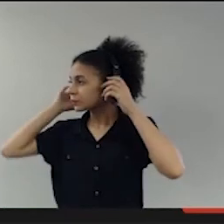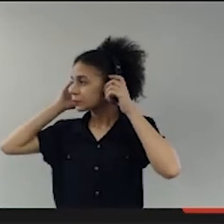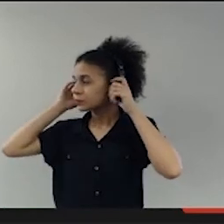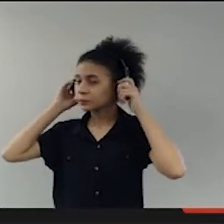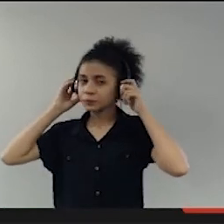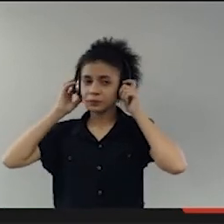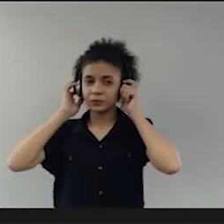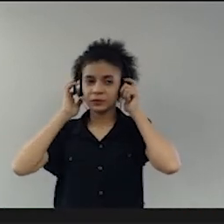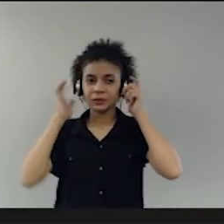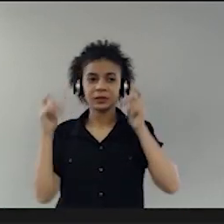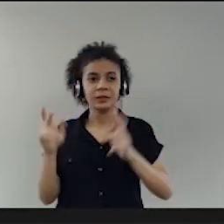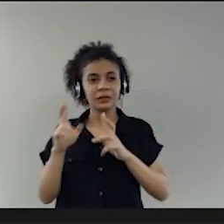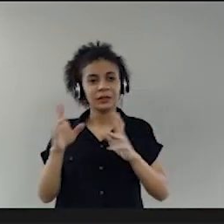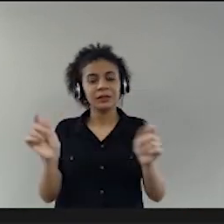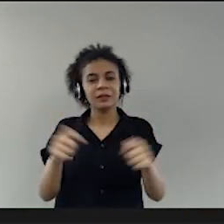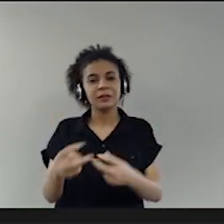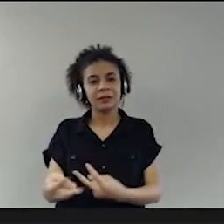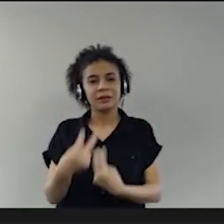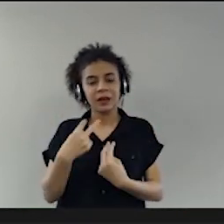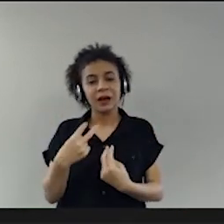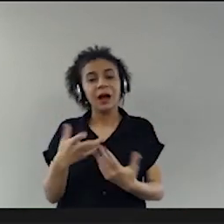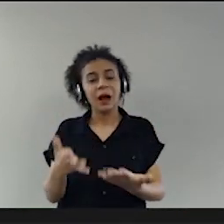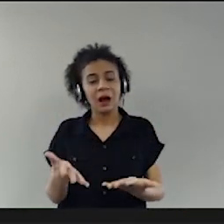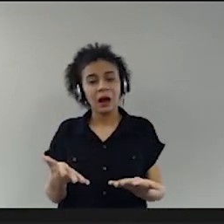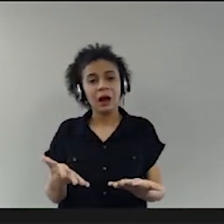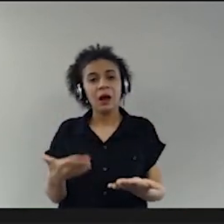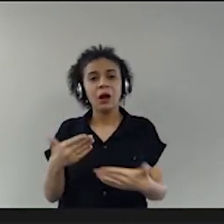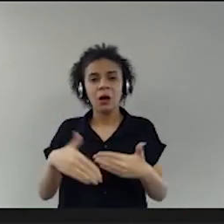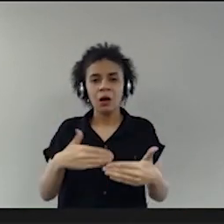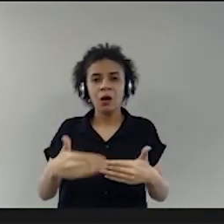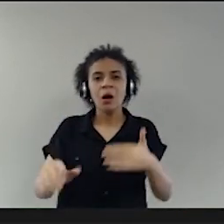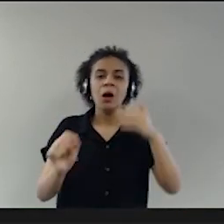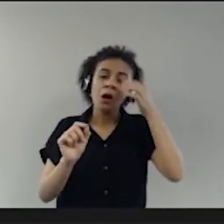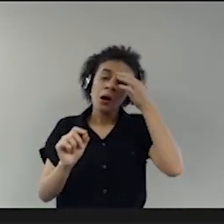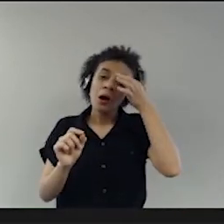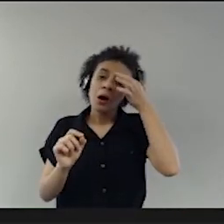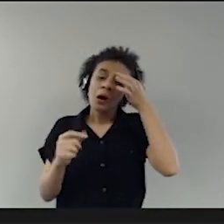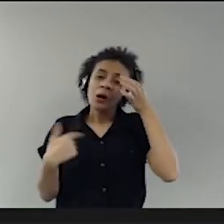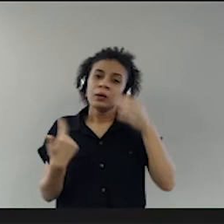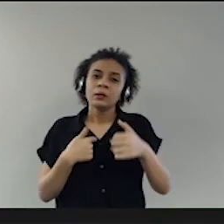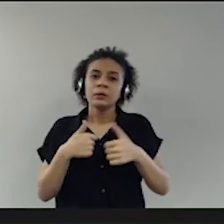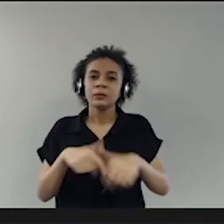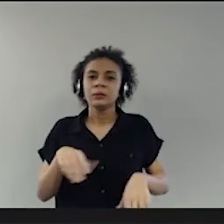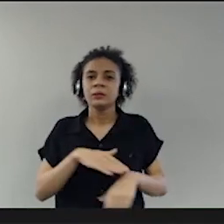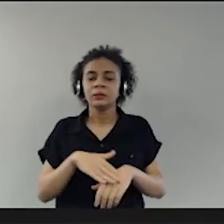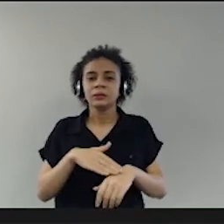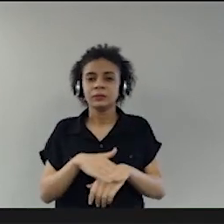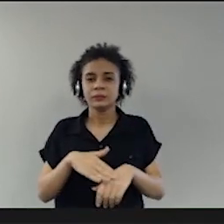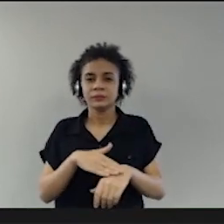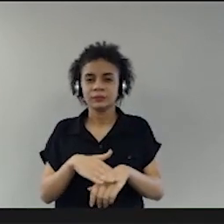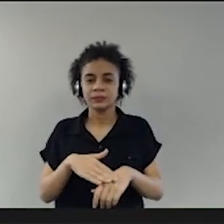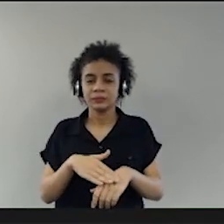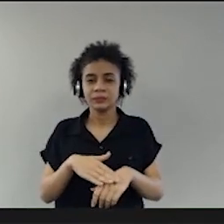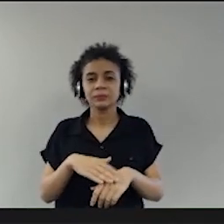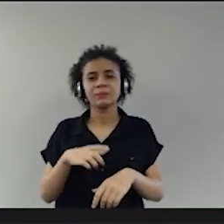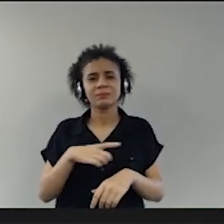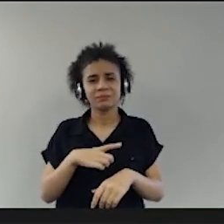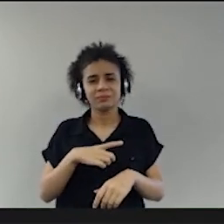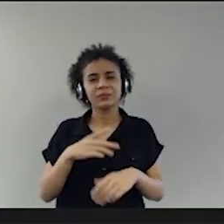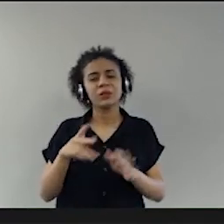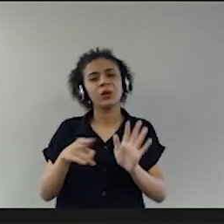Espero que estejam todos ouvindo. Então, prosseguindo no que nós estávamos conversando, existe uma